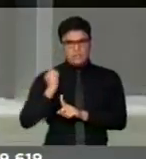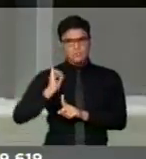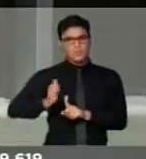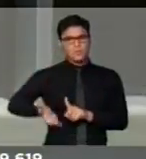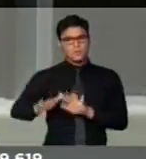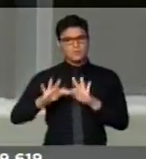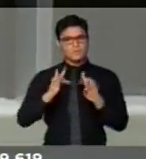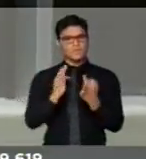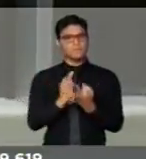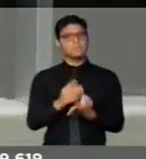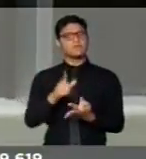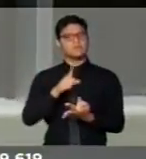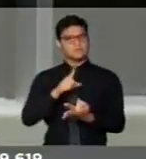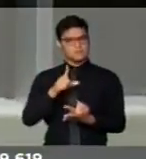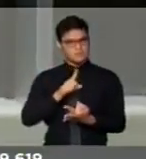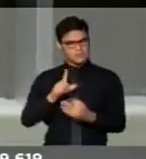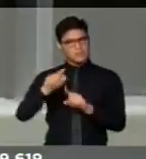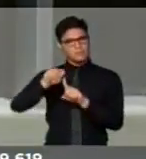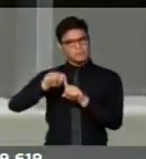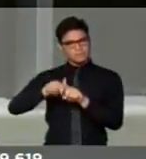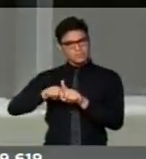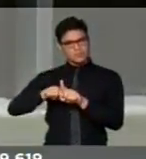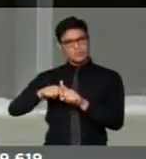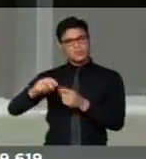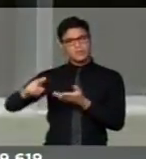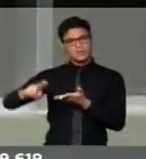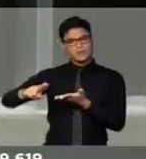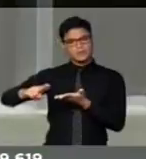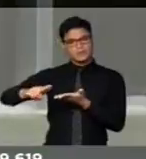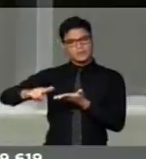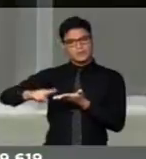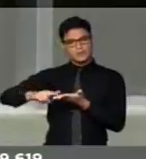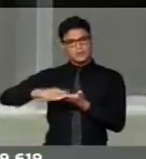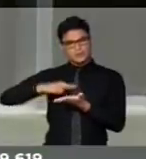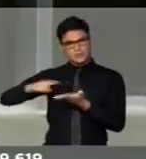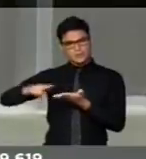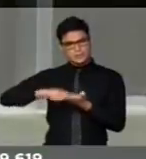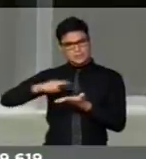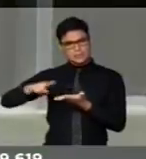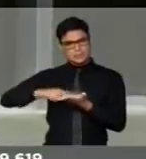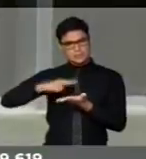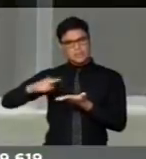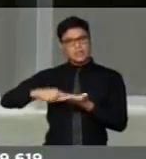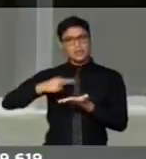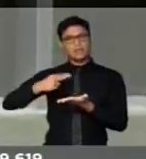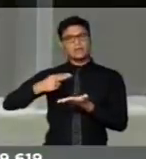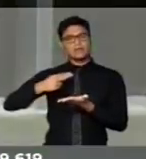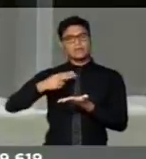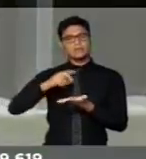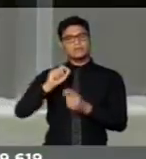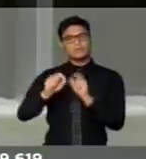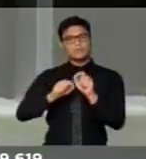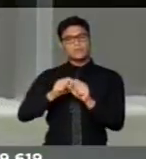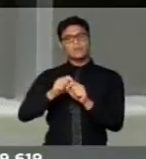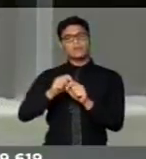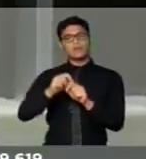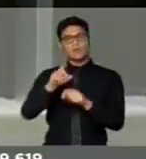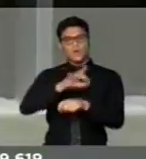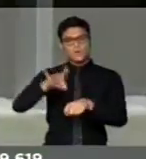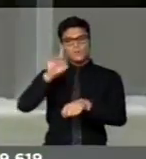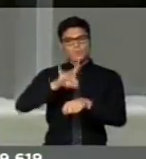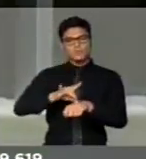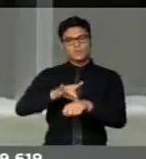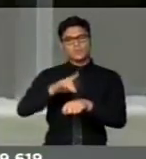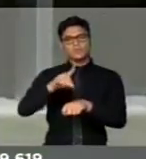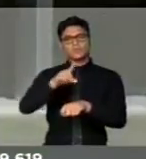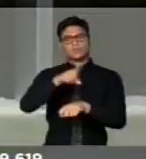Família recebem mensagens de alerta sobre o mosquito Aedes